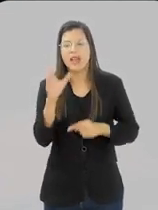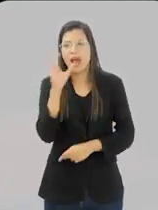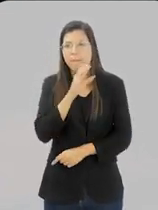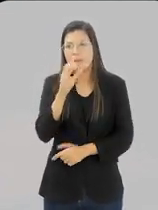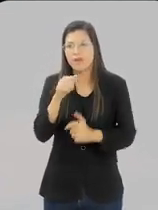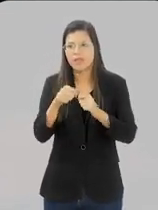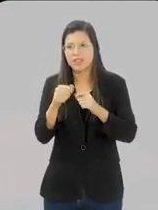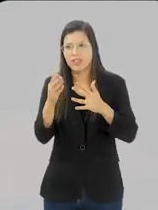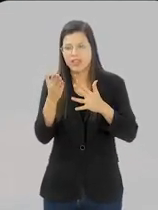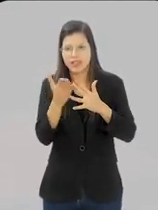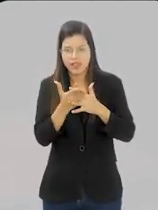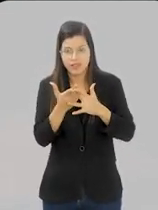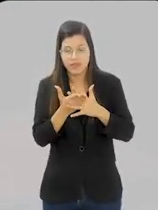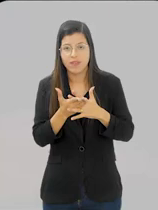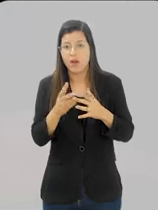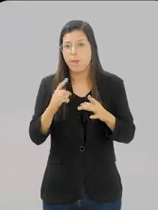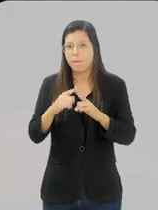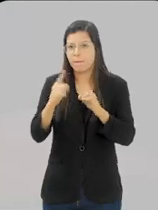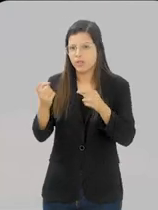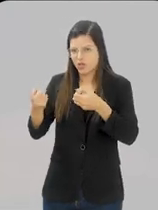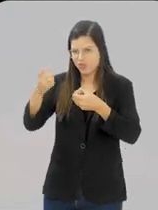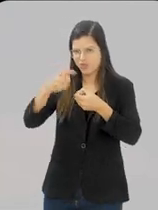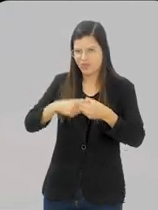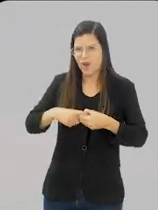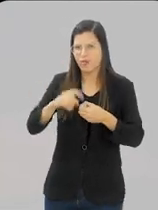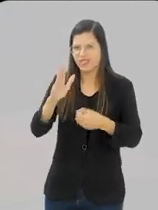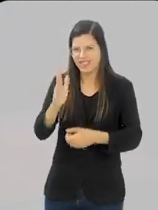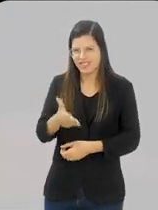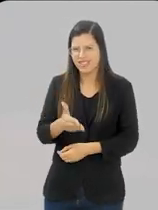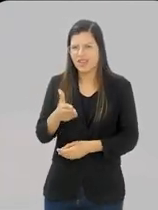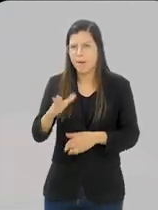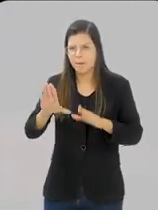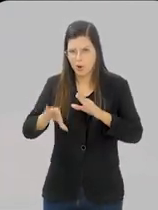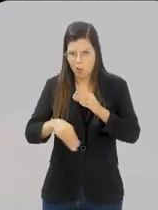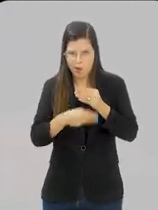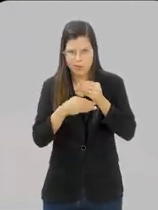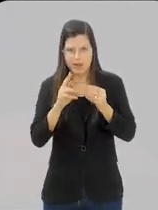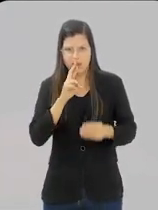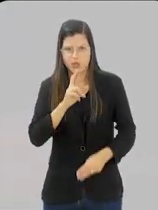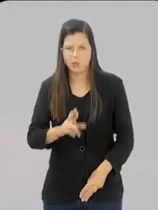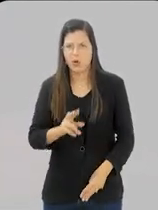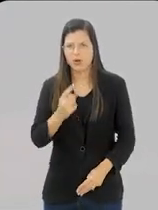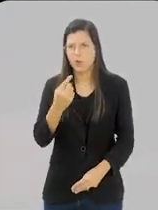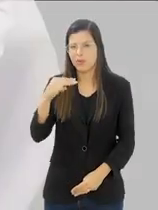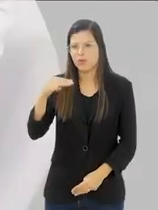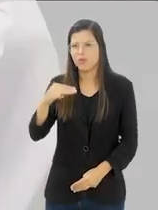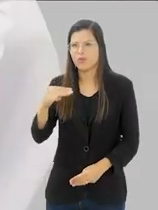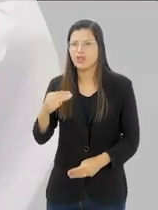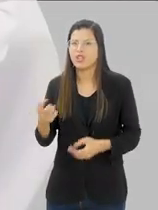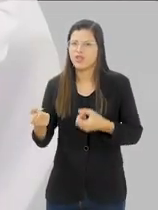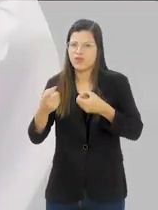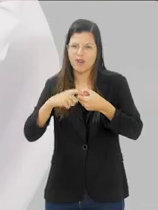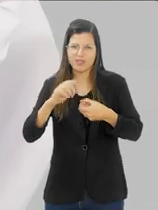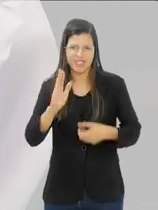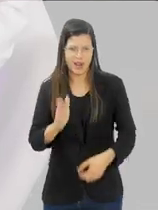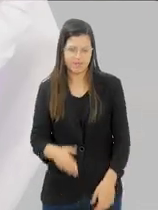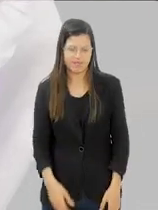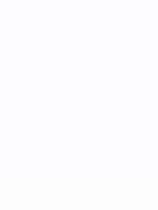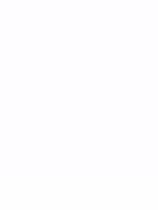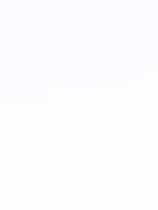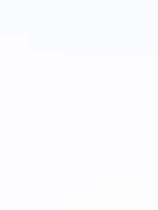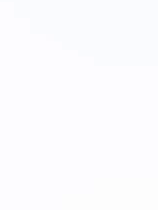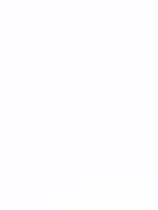o um intervalo, mas a gente volta já já para complementar a sua resposta. É só um minutinho. Não saia daí, a gente volta